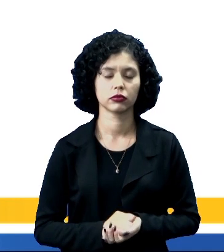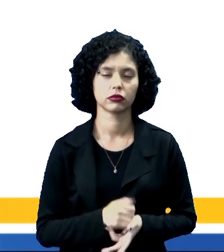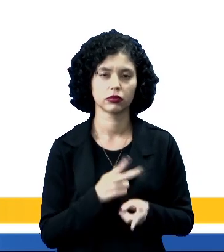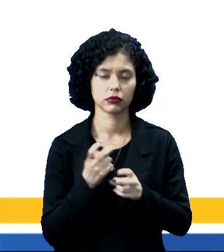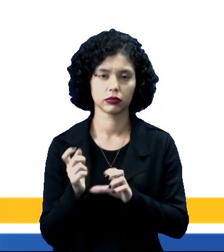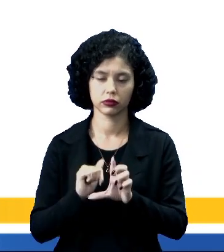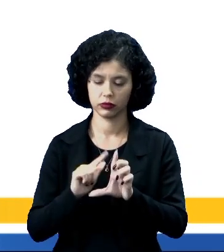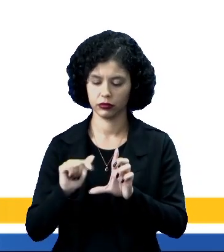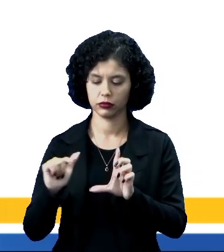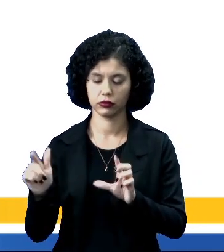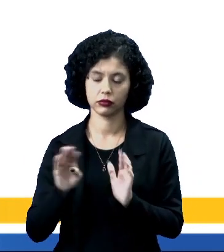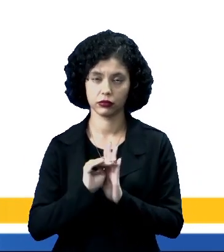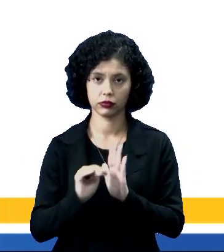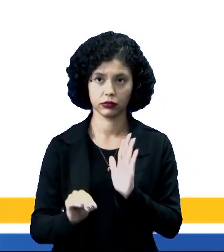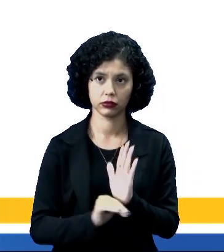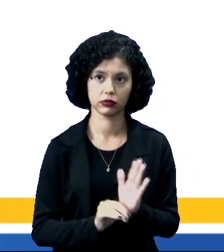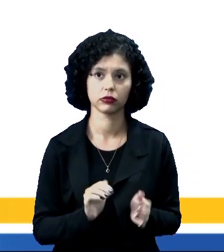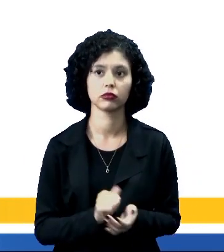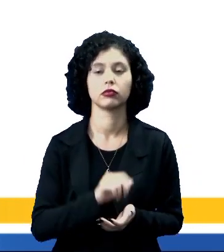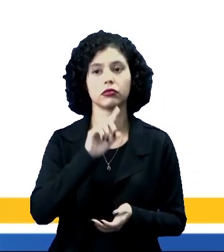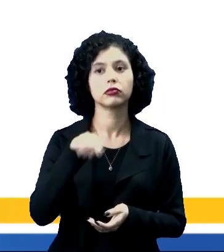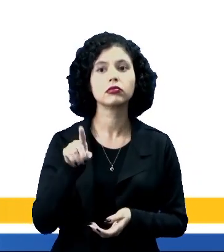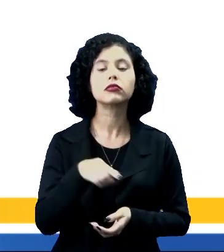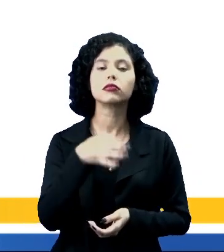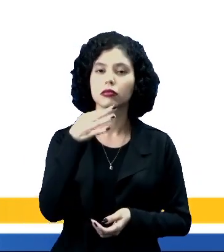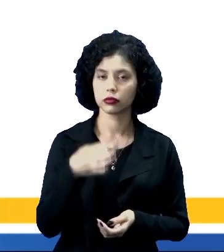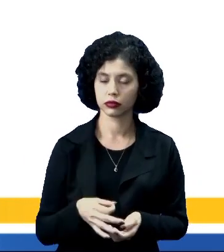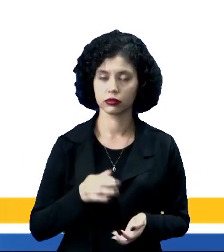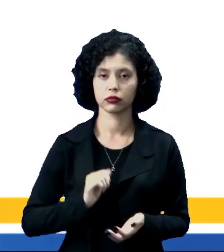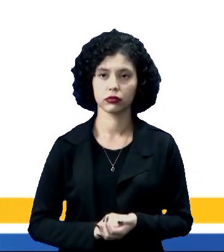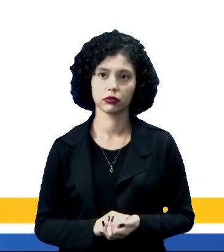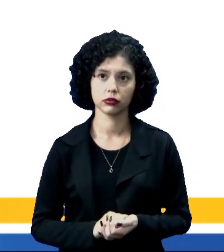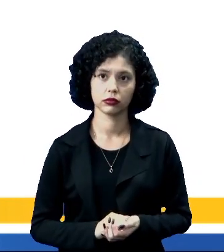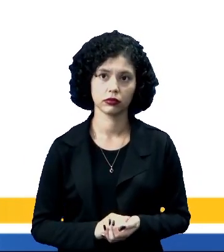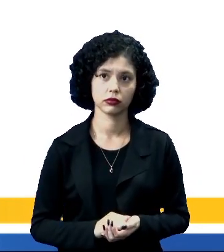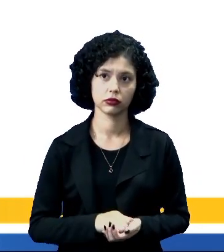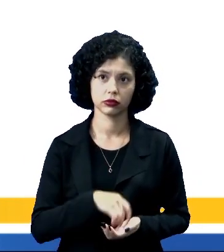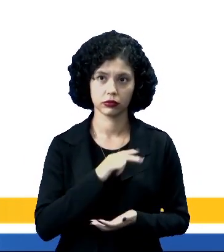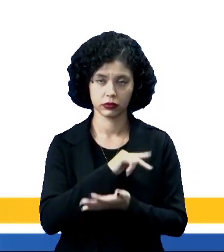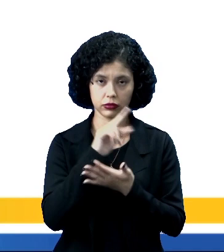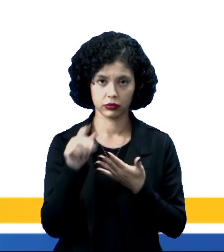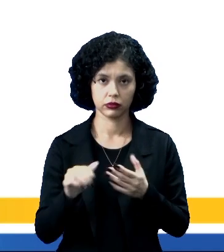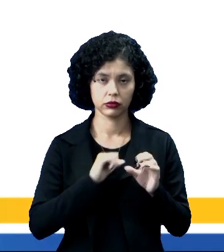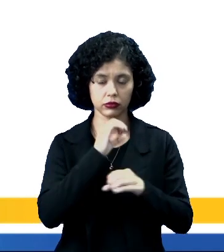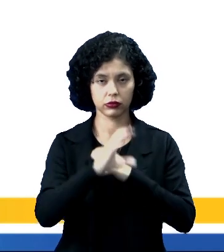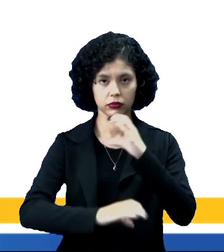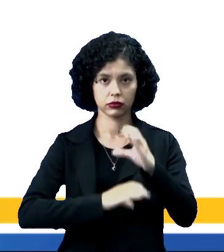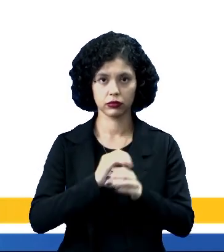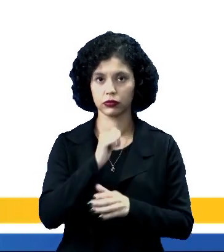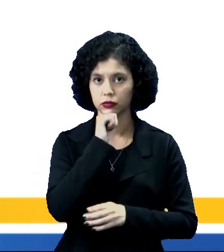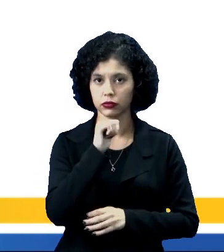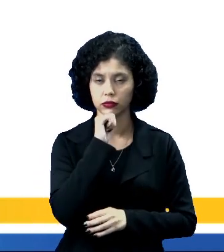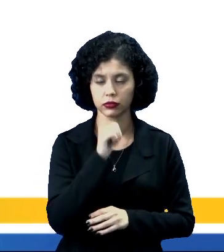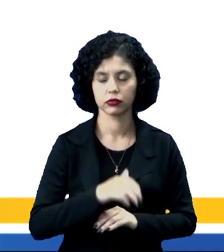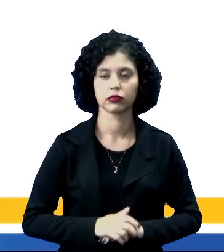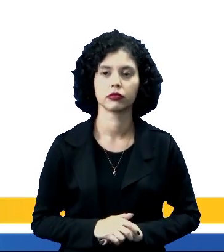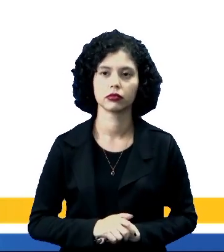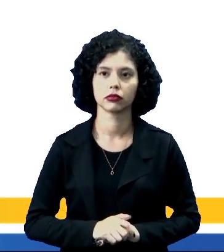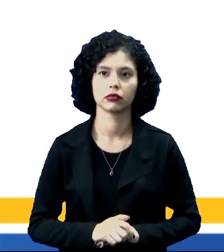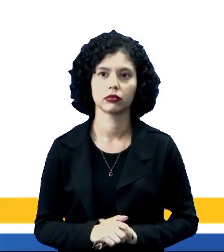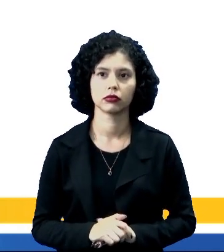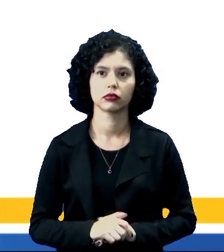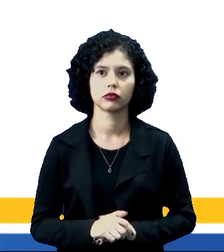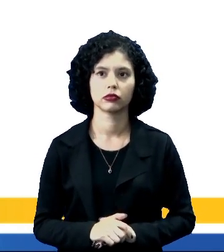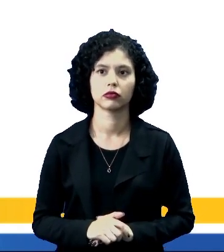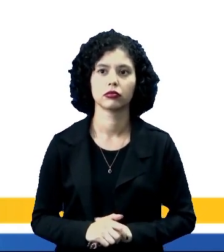observe o gráfico abaixo e marque a alternativa correta a respeito da variação desses hormônios durante o ciclo menstrual